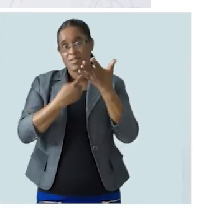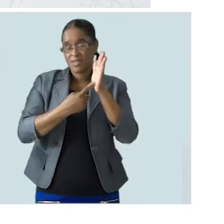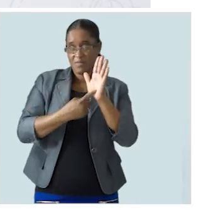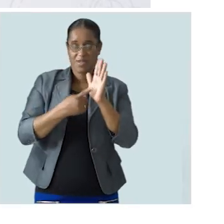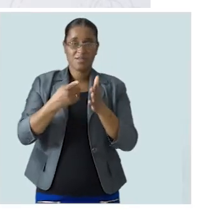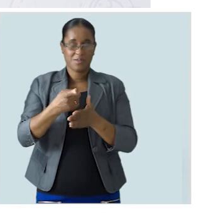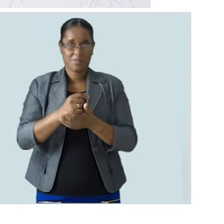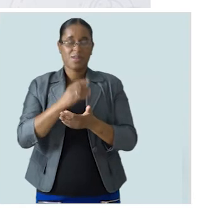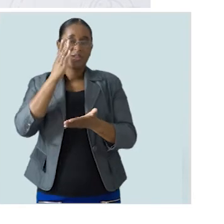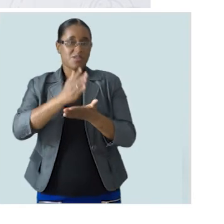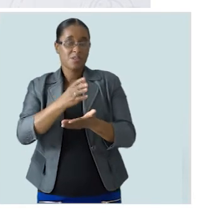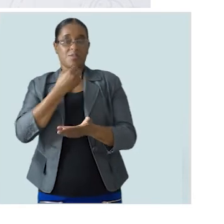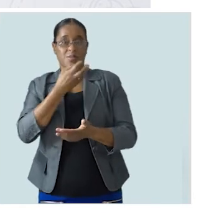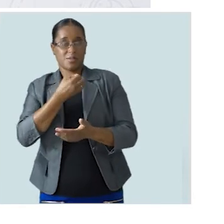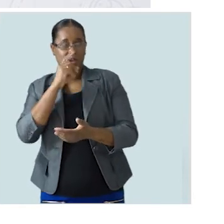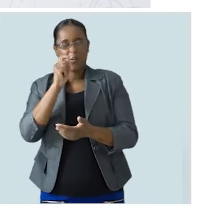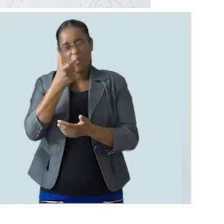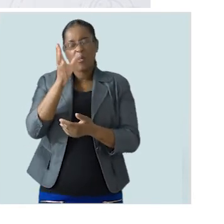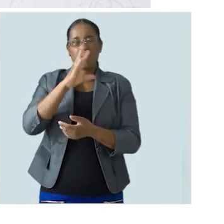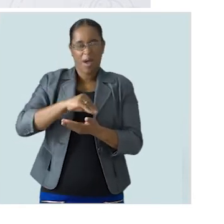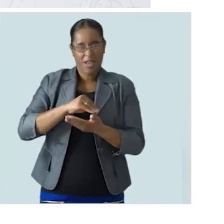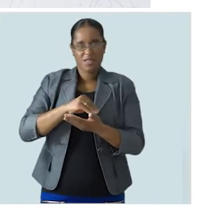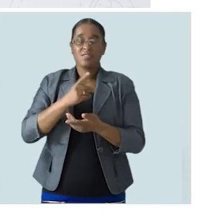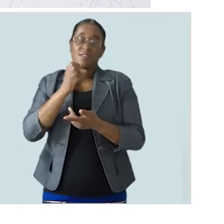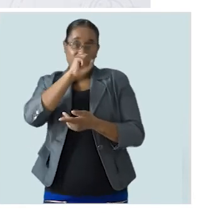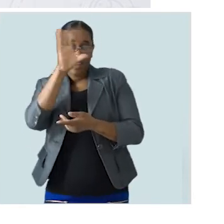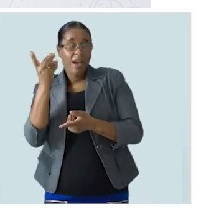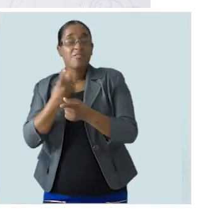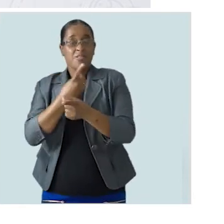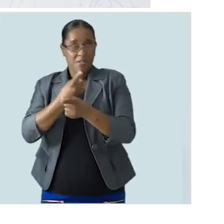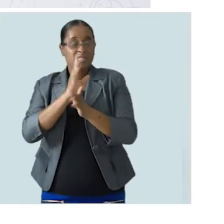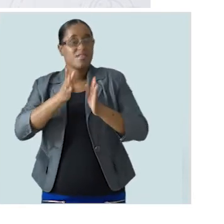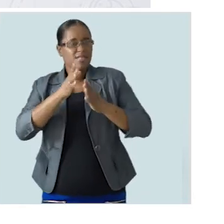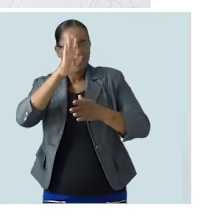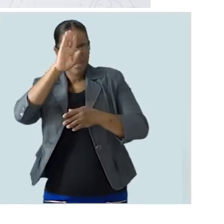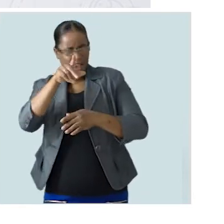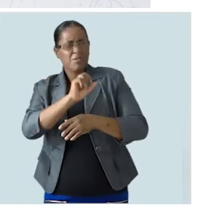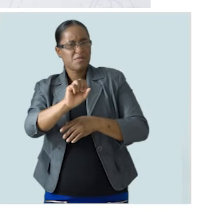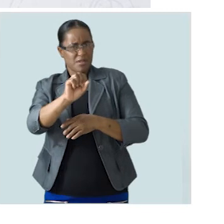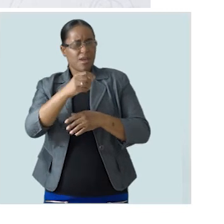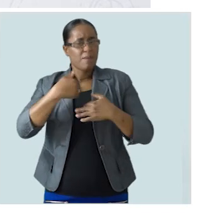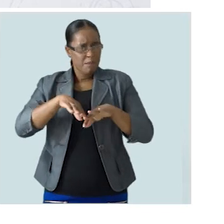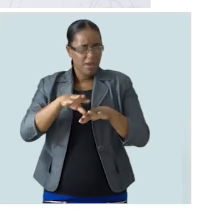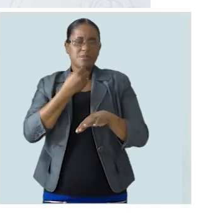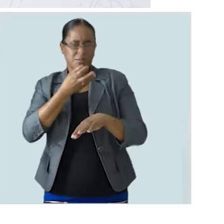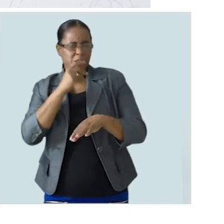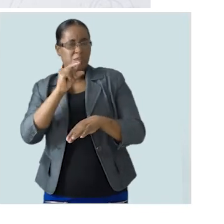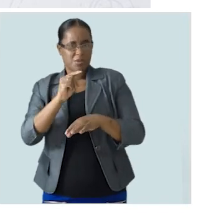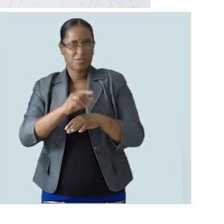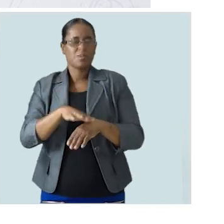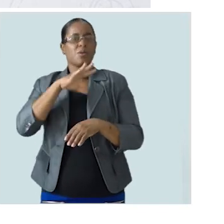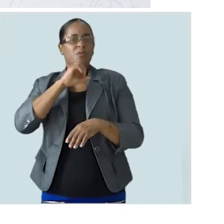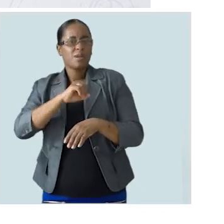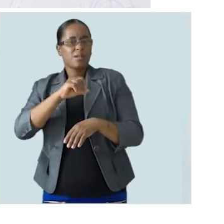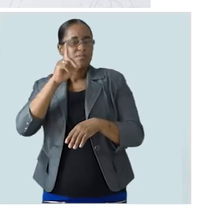exemplificação, só para esclarecer um bocadinho mais. É claro que é algo que vocês já sabem, mas não custa esclarecer um bocadinho. O filho do lenhador